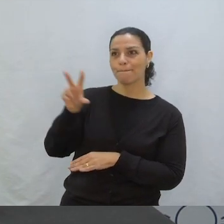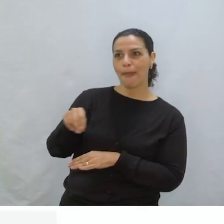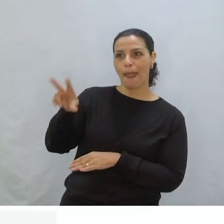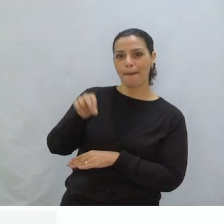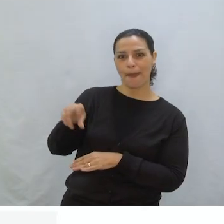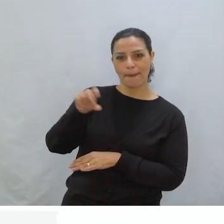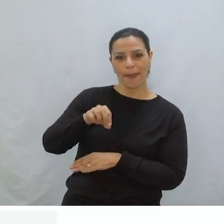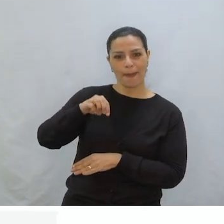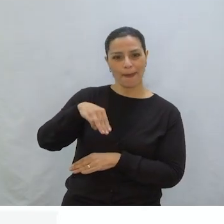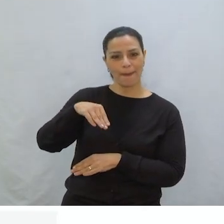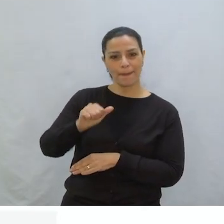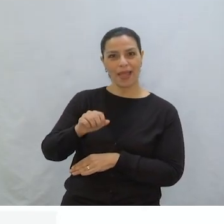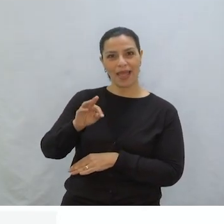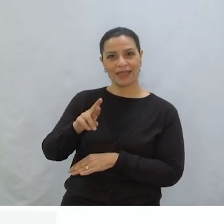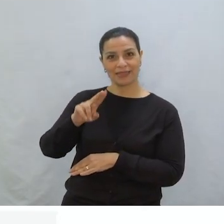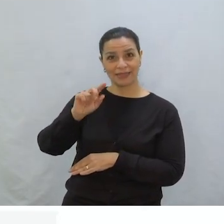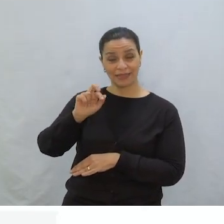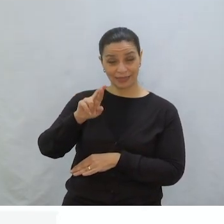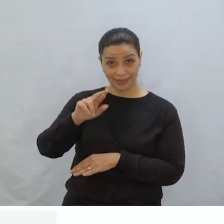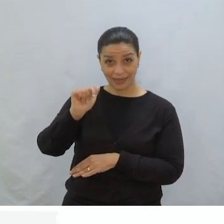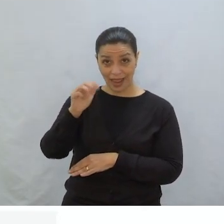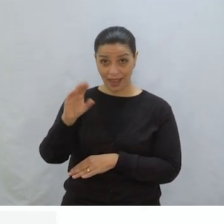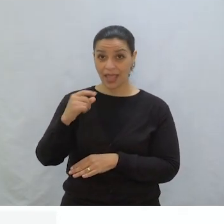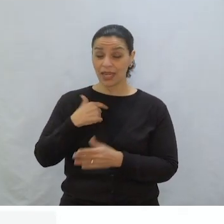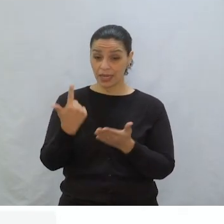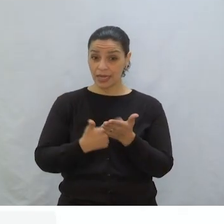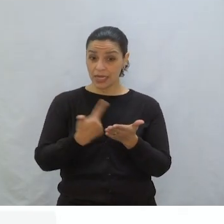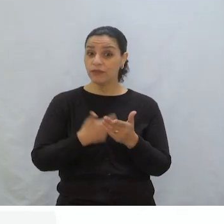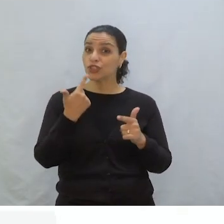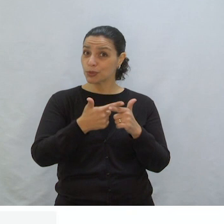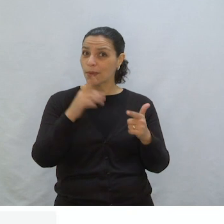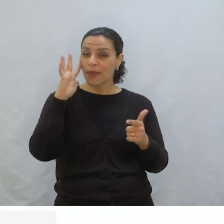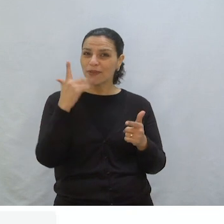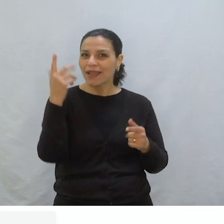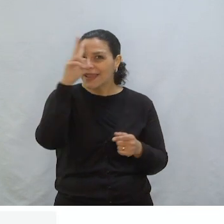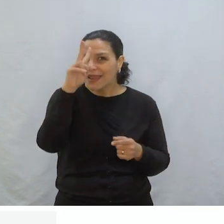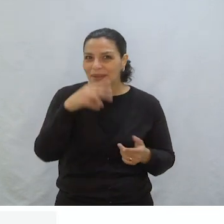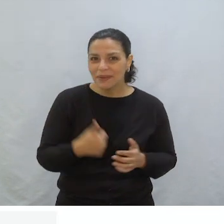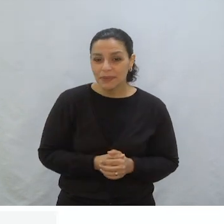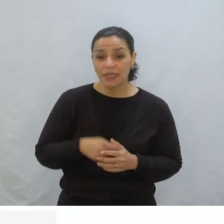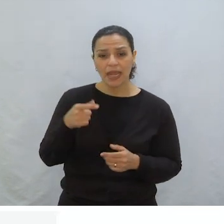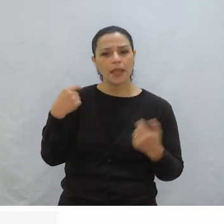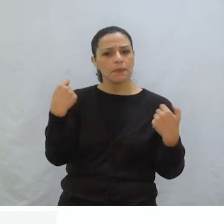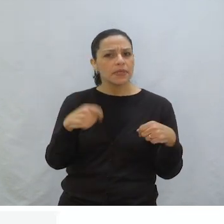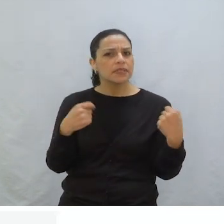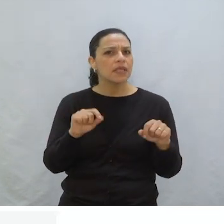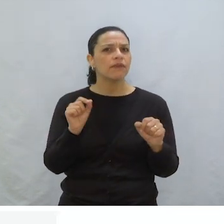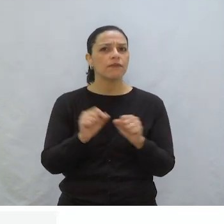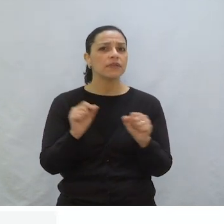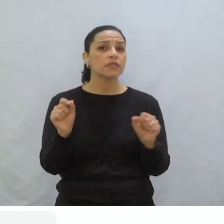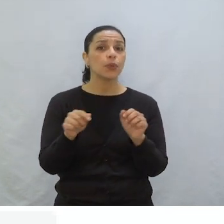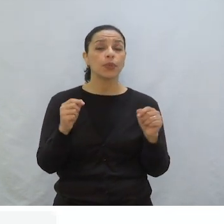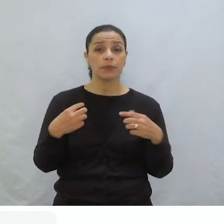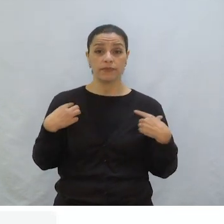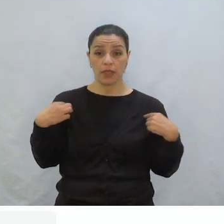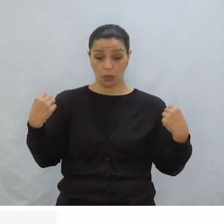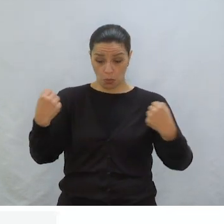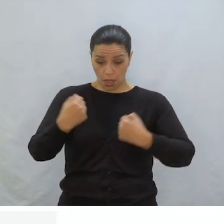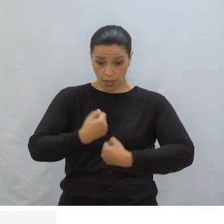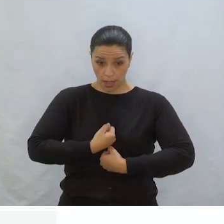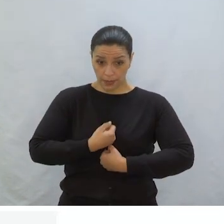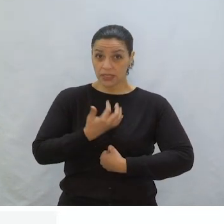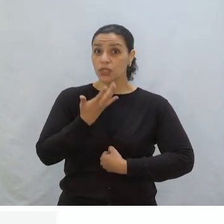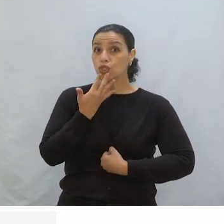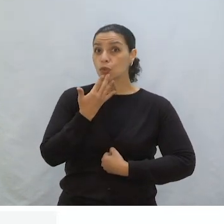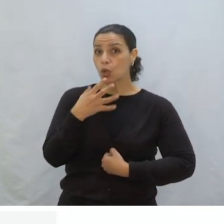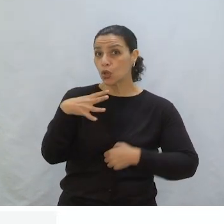E ela resolveu, ela tinha um problema para resolver dentro desse livro. Lembra do problema? Ela precisava de uma camisa de